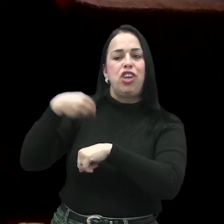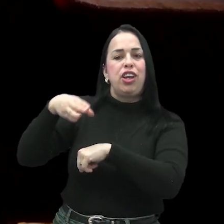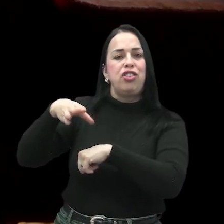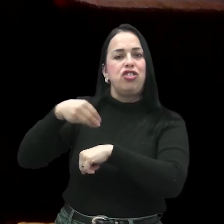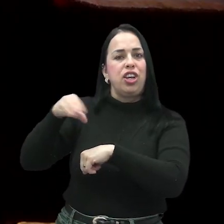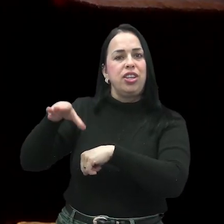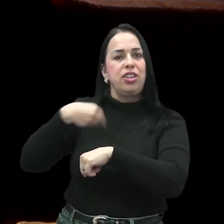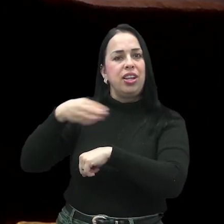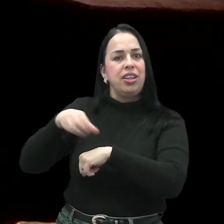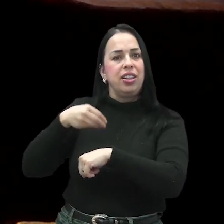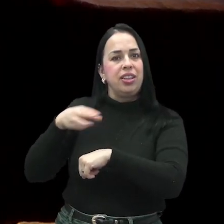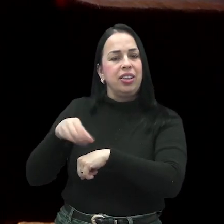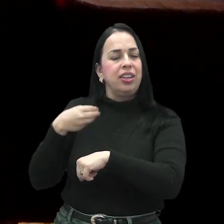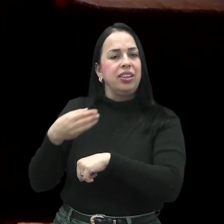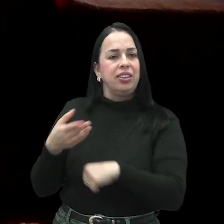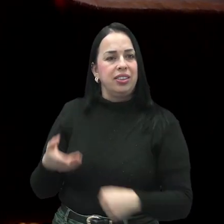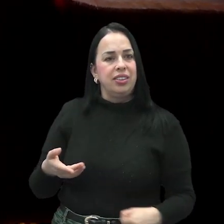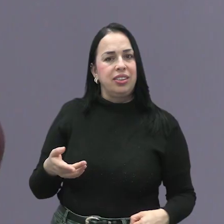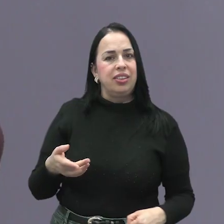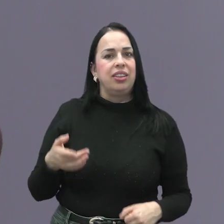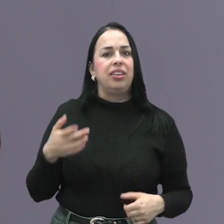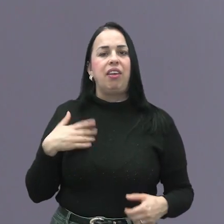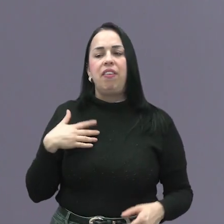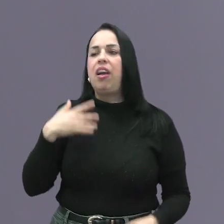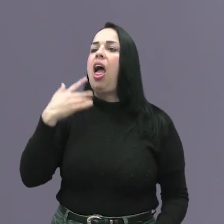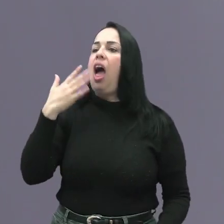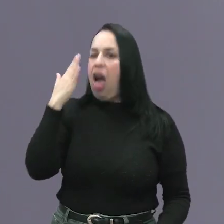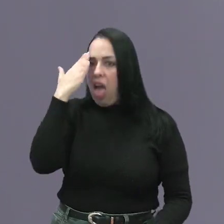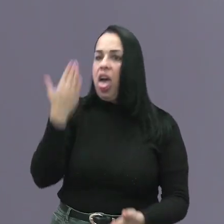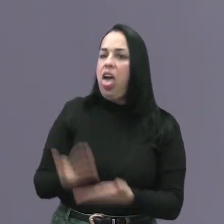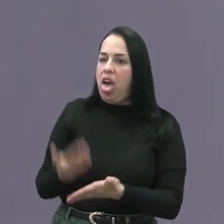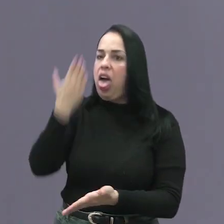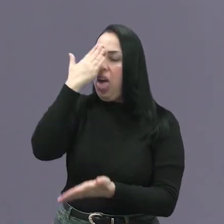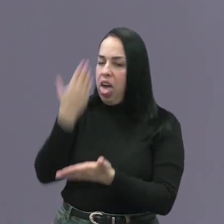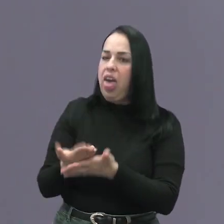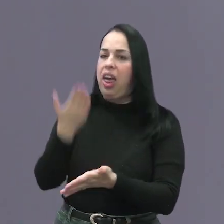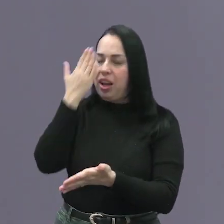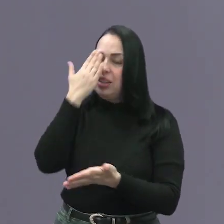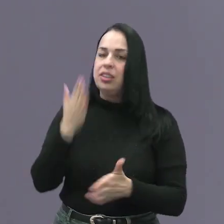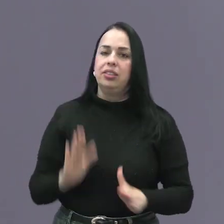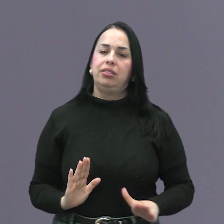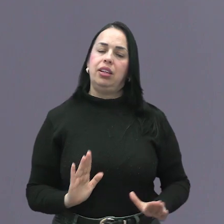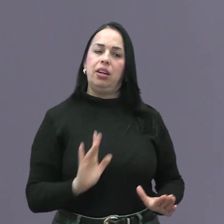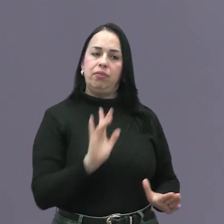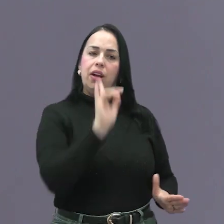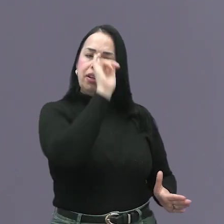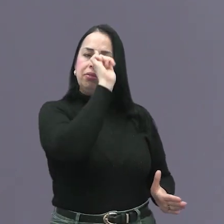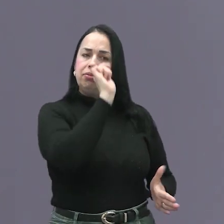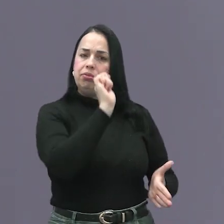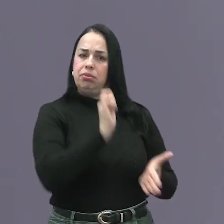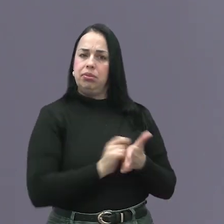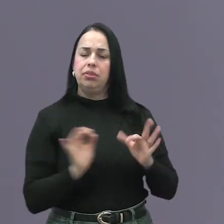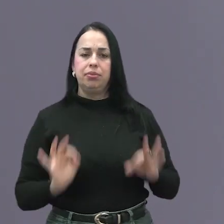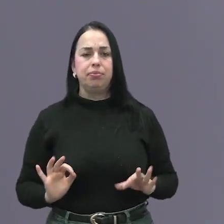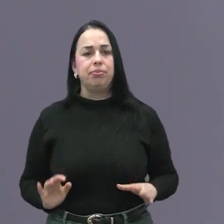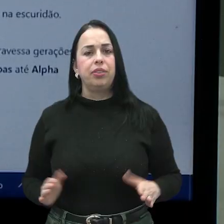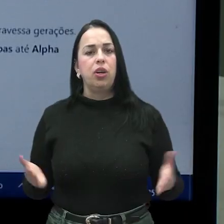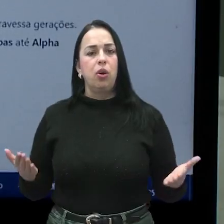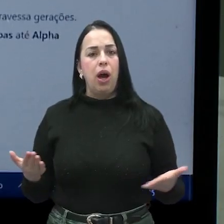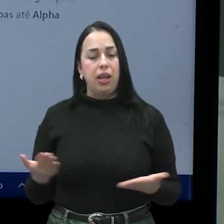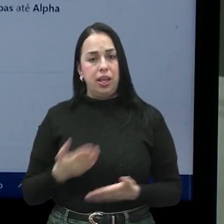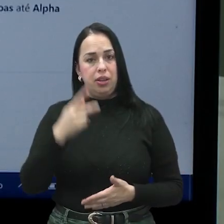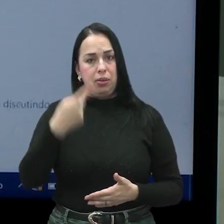filme, e vai ajudar ela a não ser tão à mercê assim da tecnologia, vai ajudar ela a tomar decisões mais